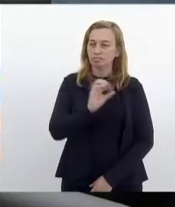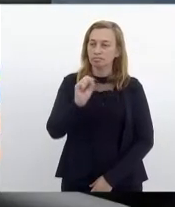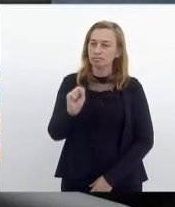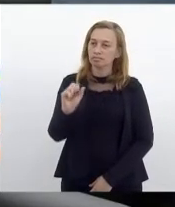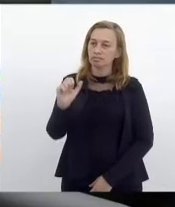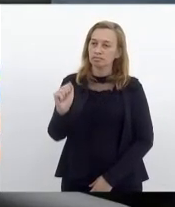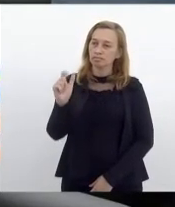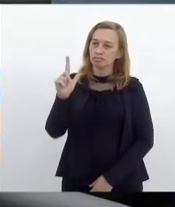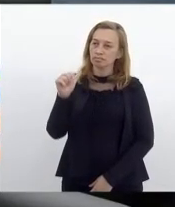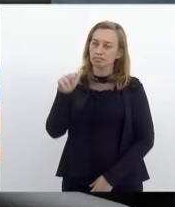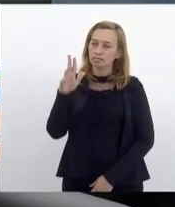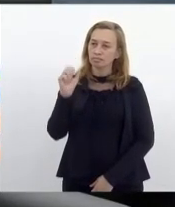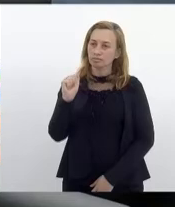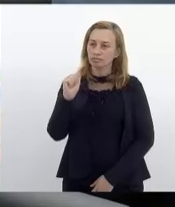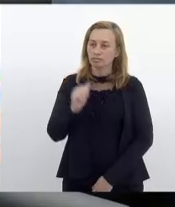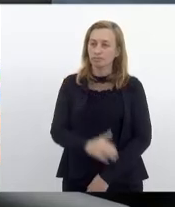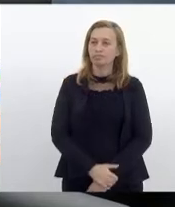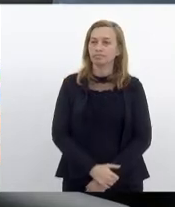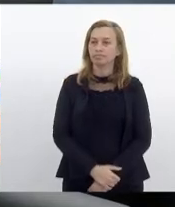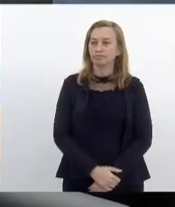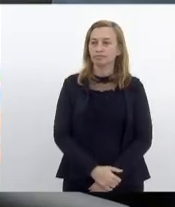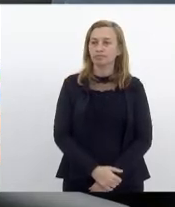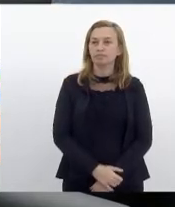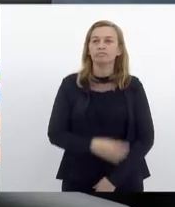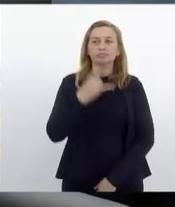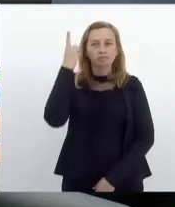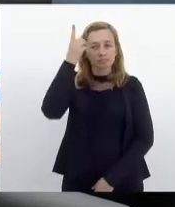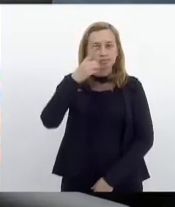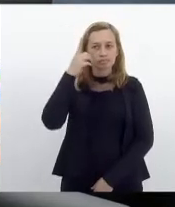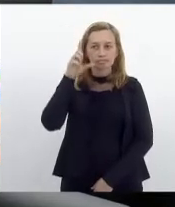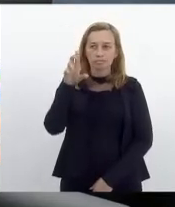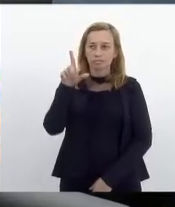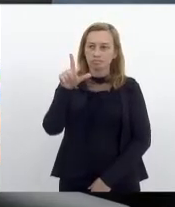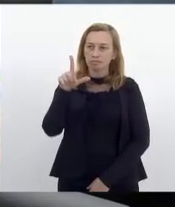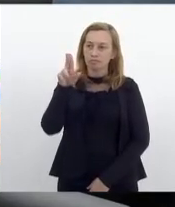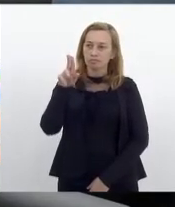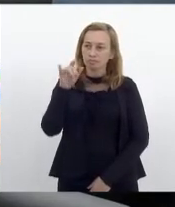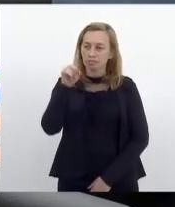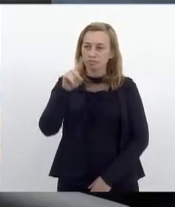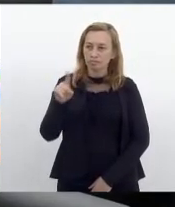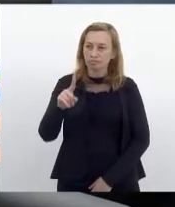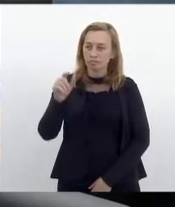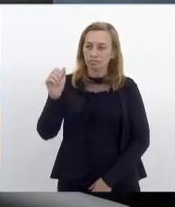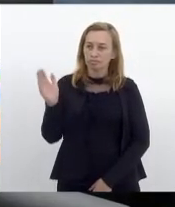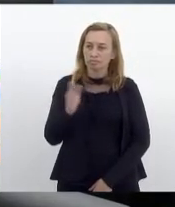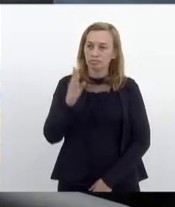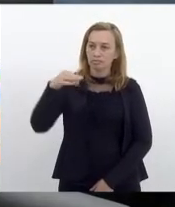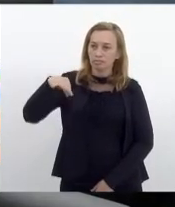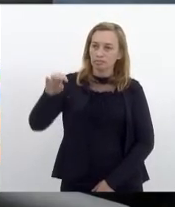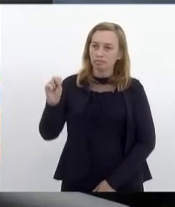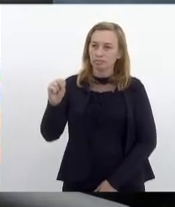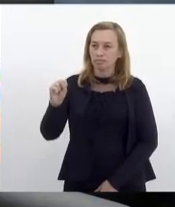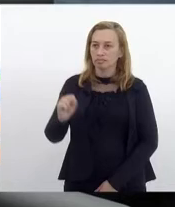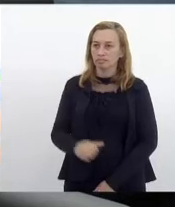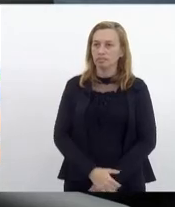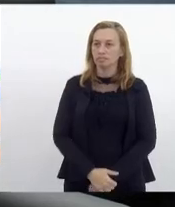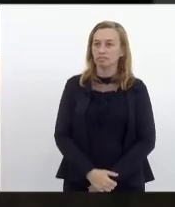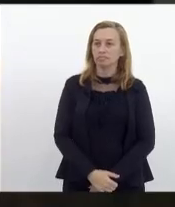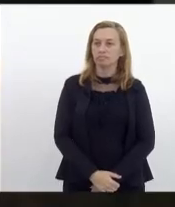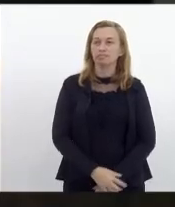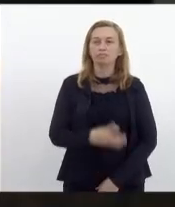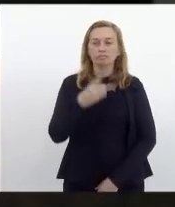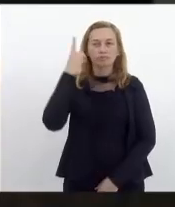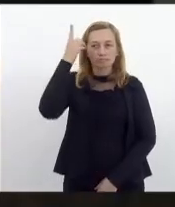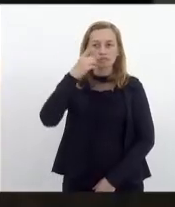Deputado Coronel Salema. Deputado Luiz Martins. Deputado Luiz Martins.